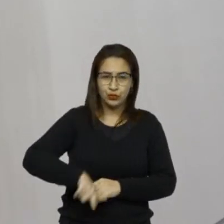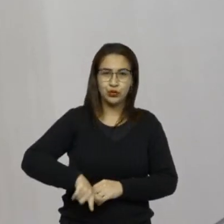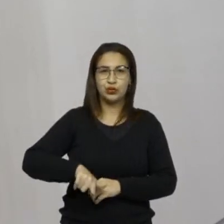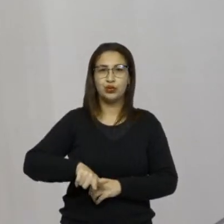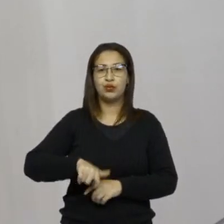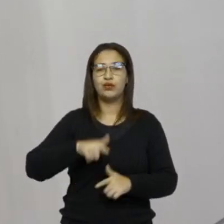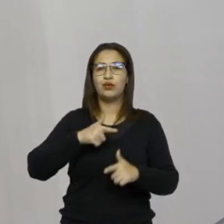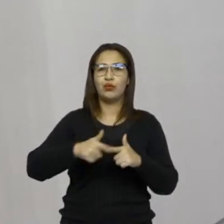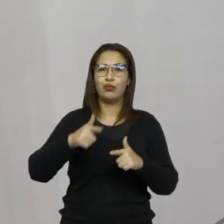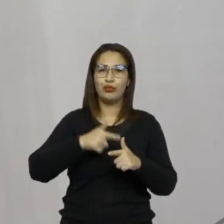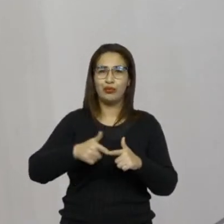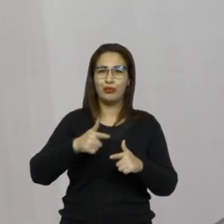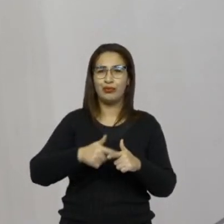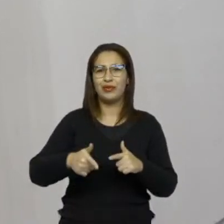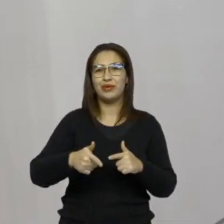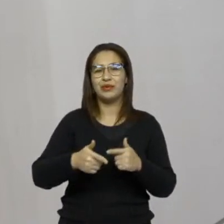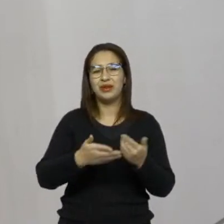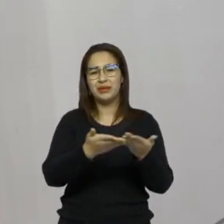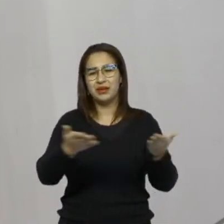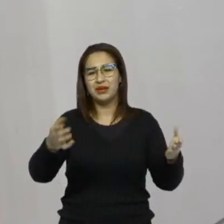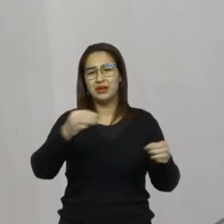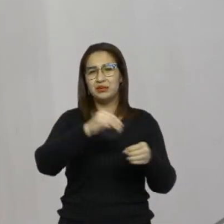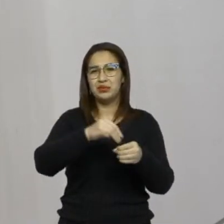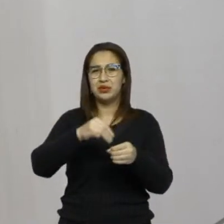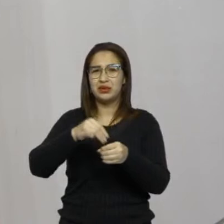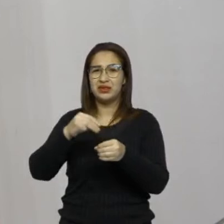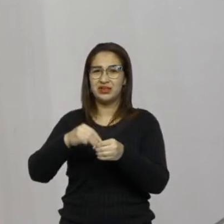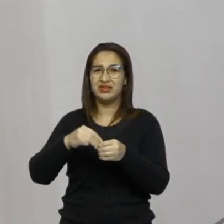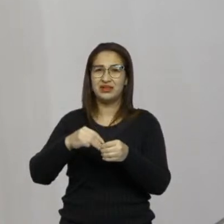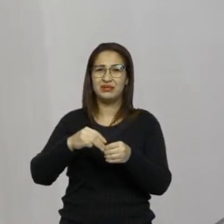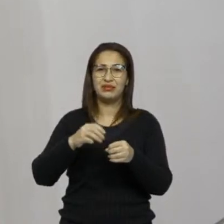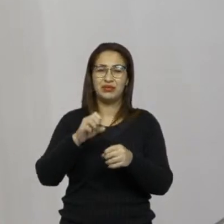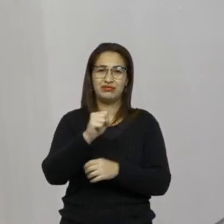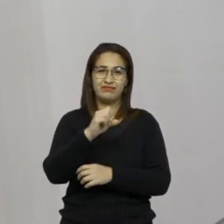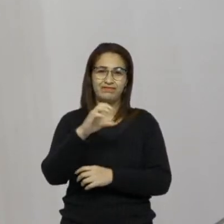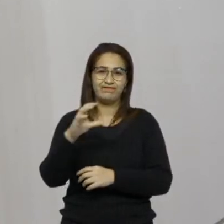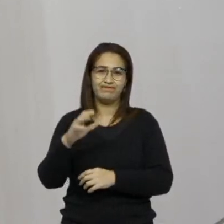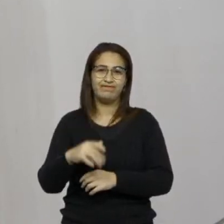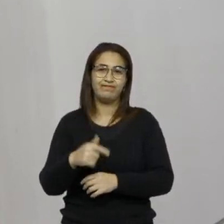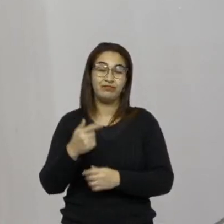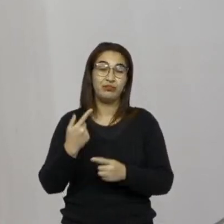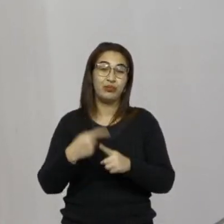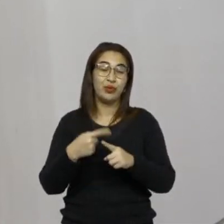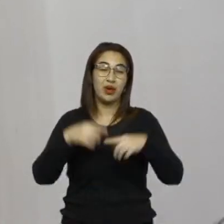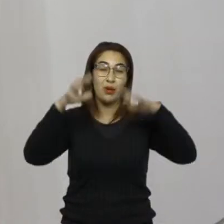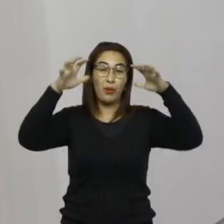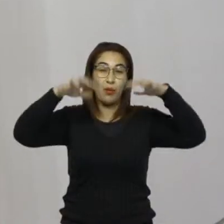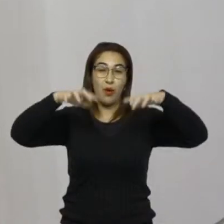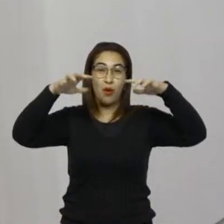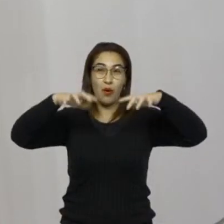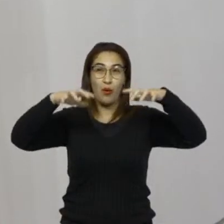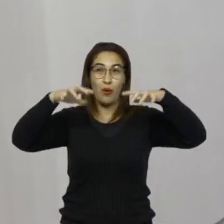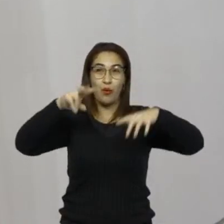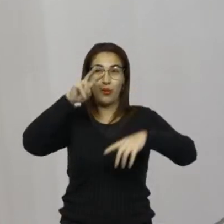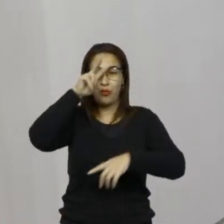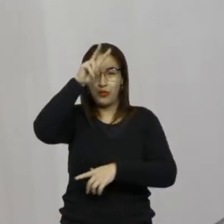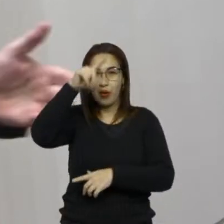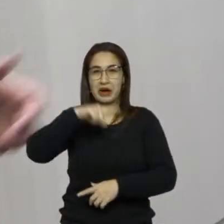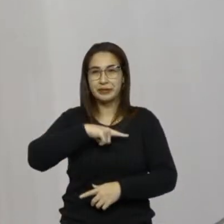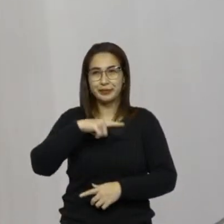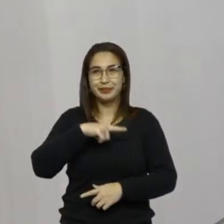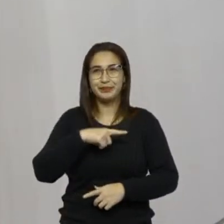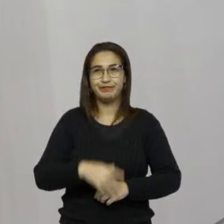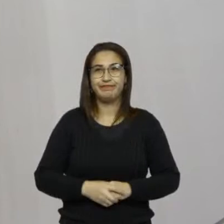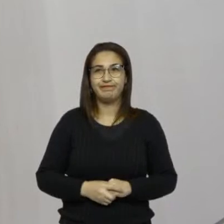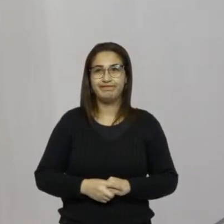catarinenses, com o excesso de chuvas. E aí, né, a